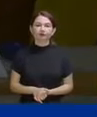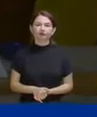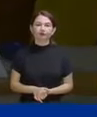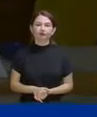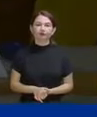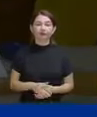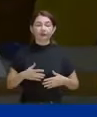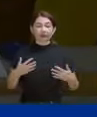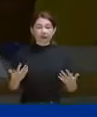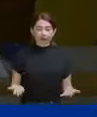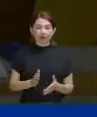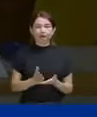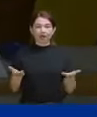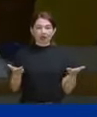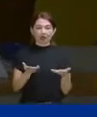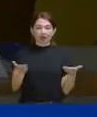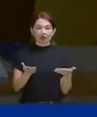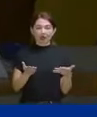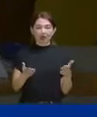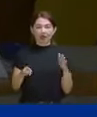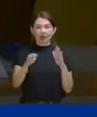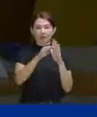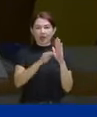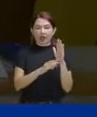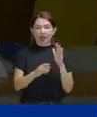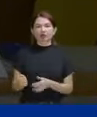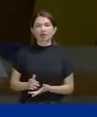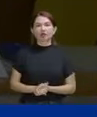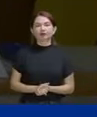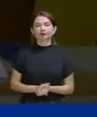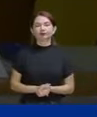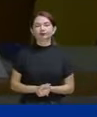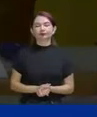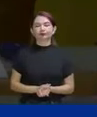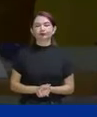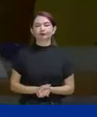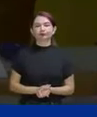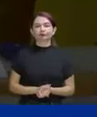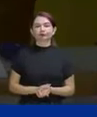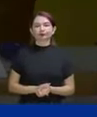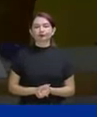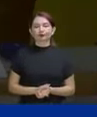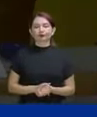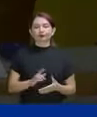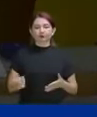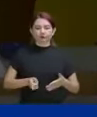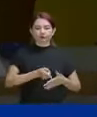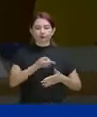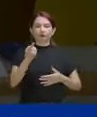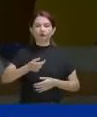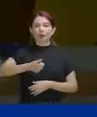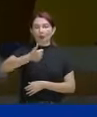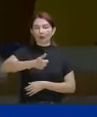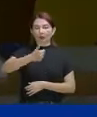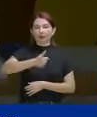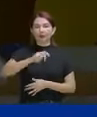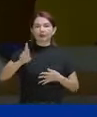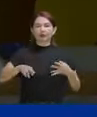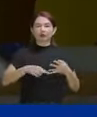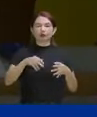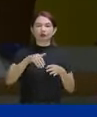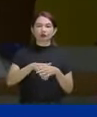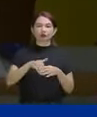Vamos voltar à pauta normal, então, chamo o julgamento em mesa, o item 1, é o recurso eleitoral